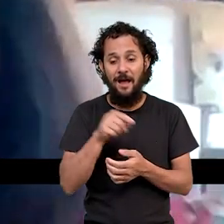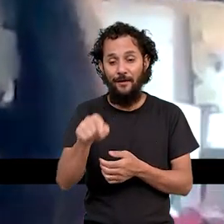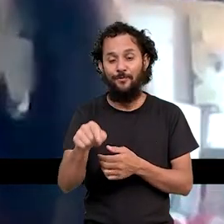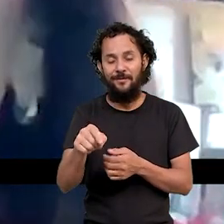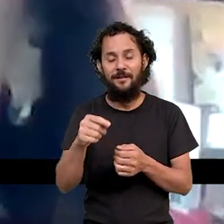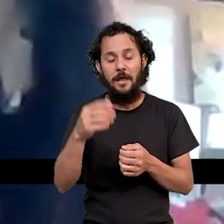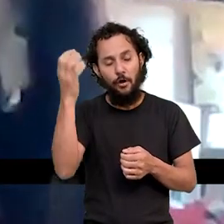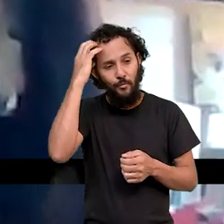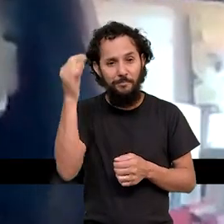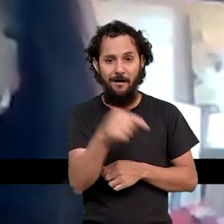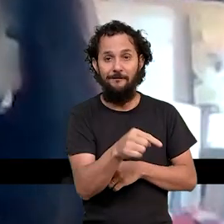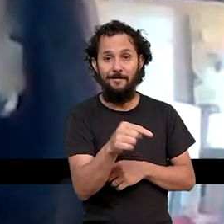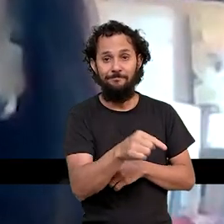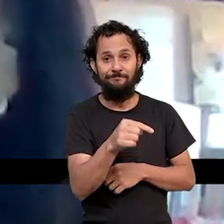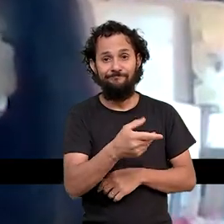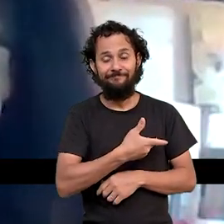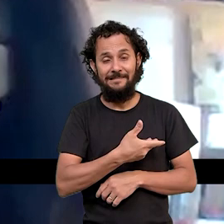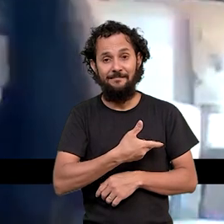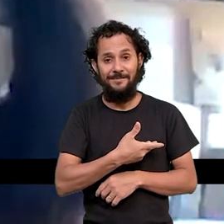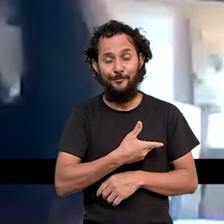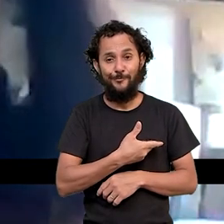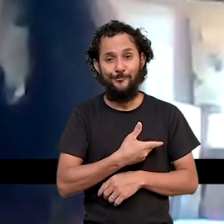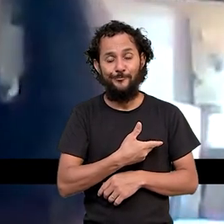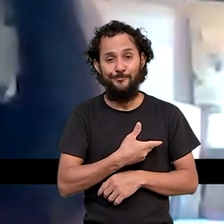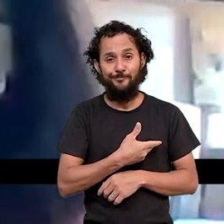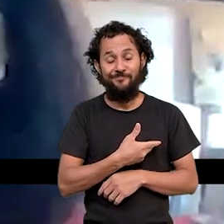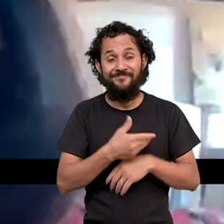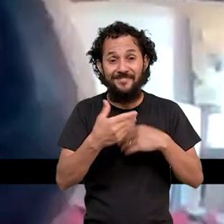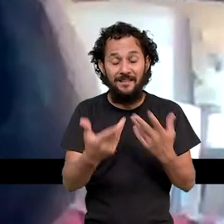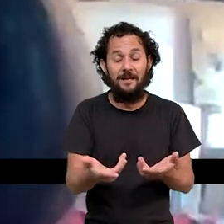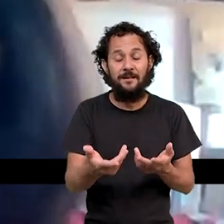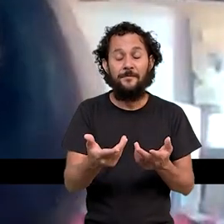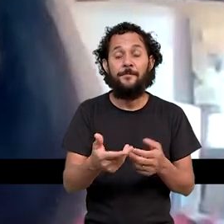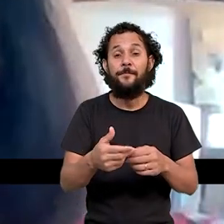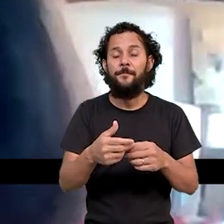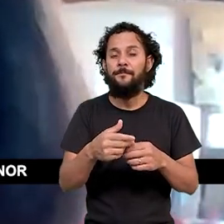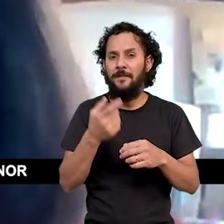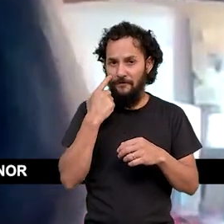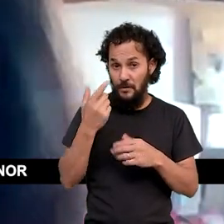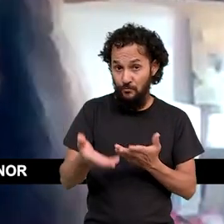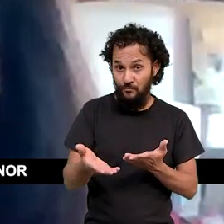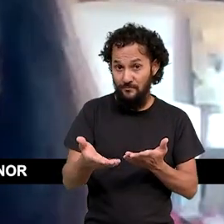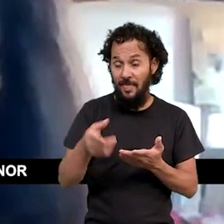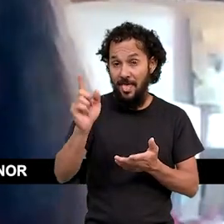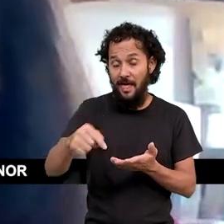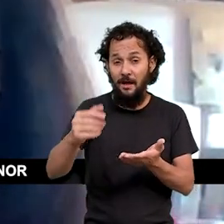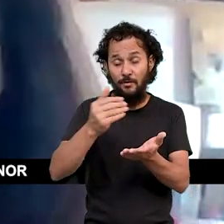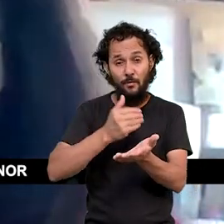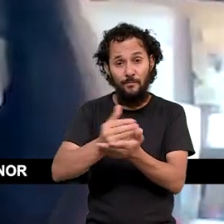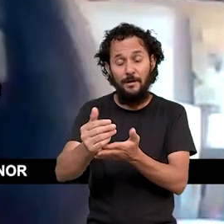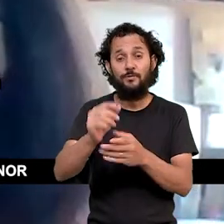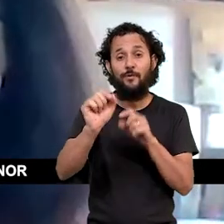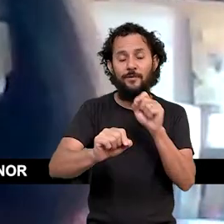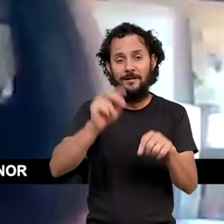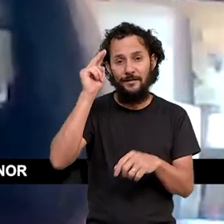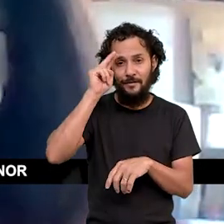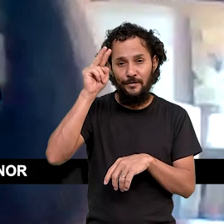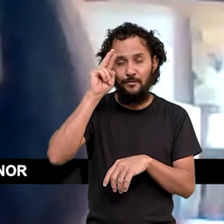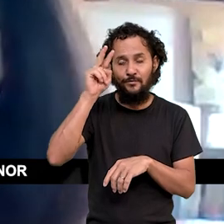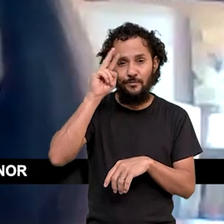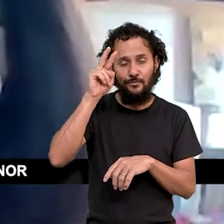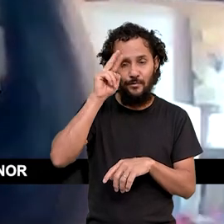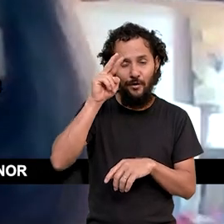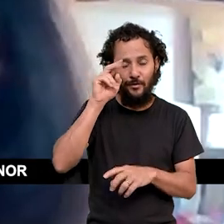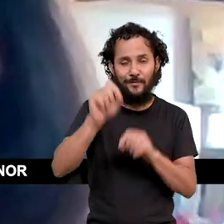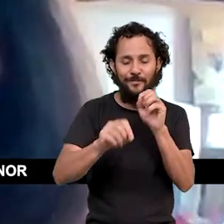culpavam exatamente os moleques companheiros como responsáveis. Então, vejam vocês, este foi o começo da nossa